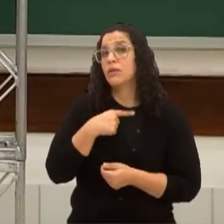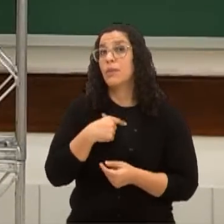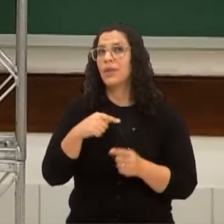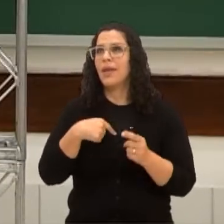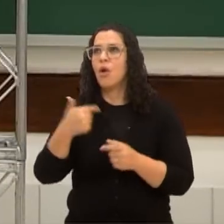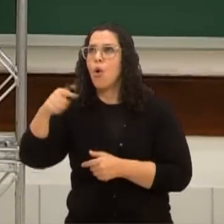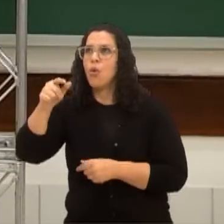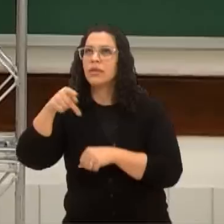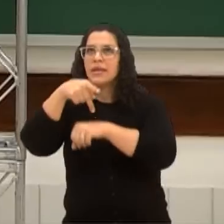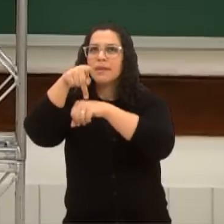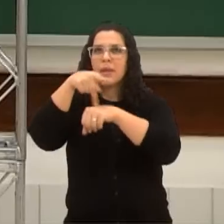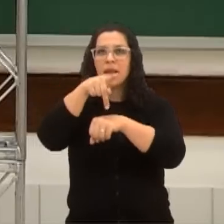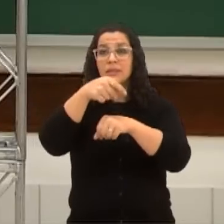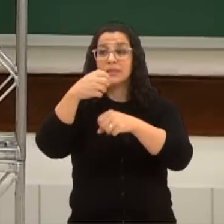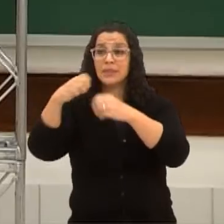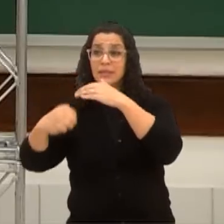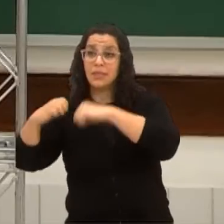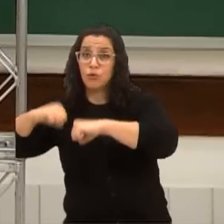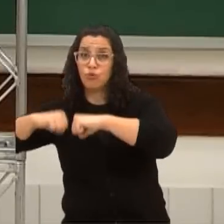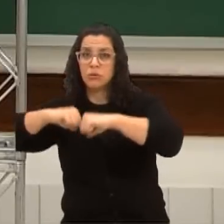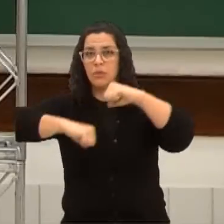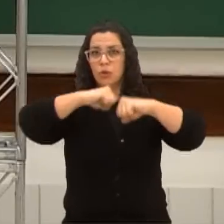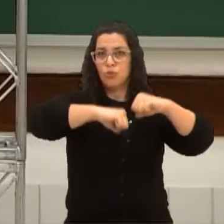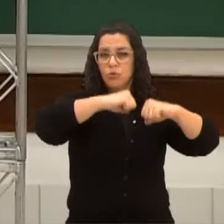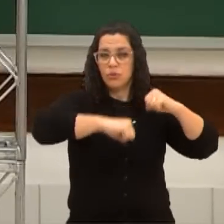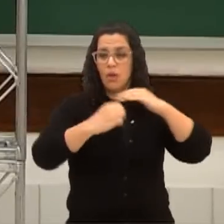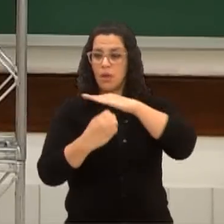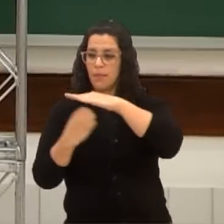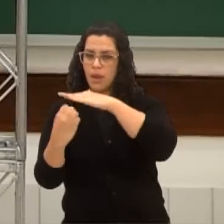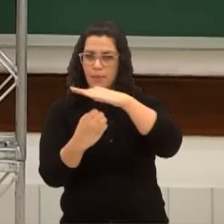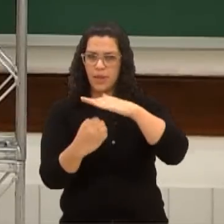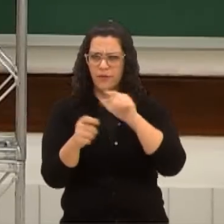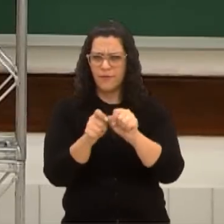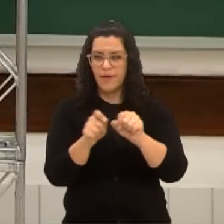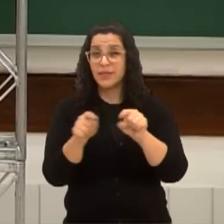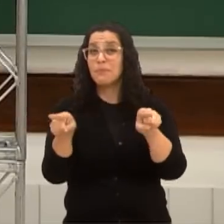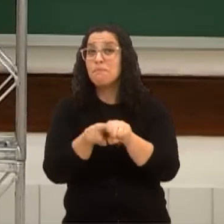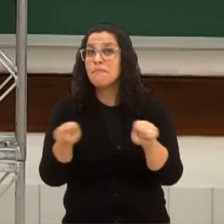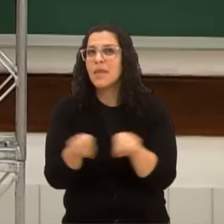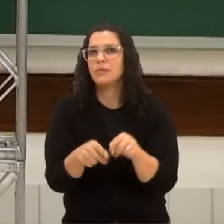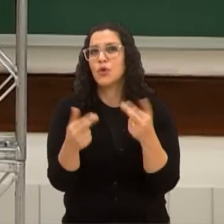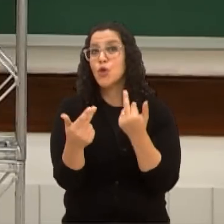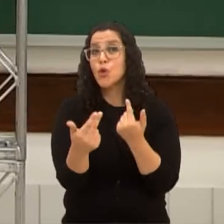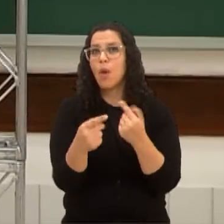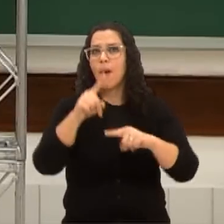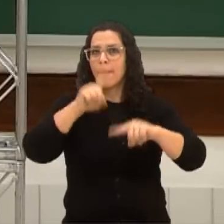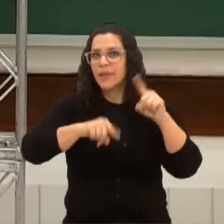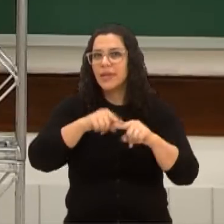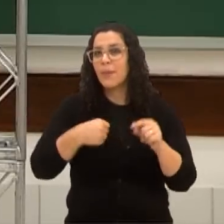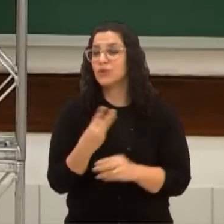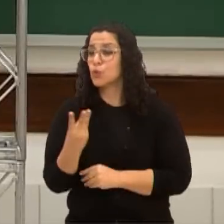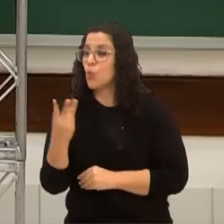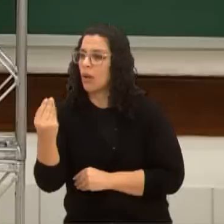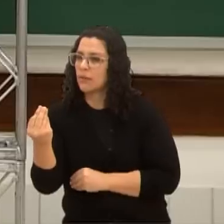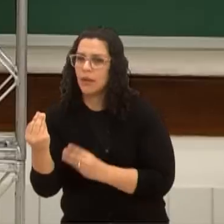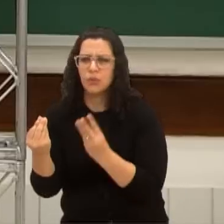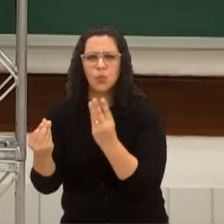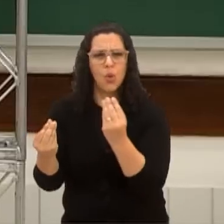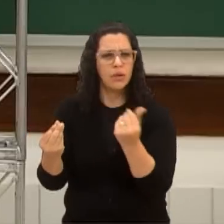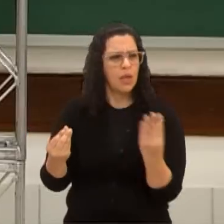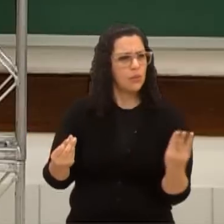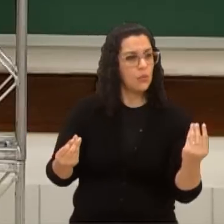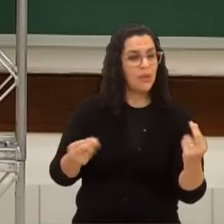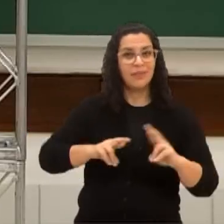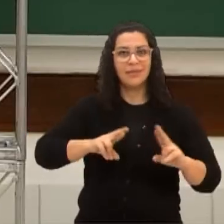Nós teremos agora mais indústrias e mais empresas, né, fabricando e comercializando esses